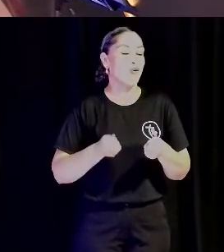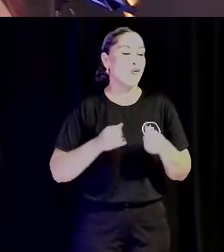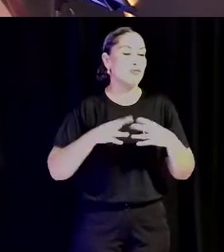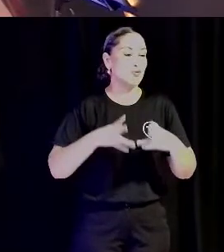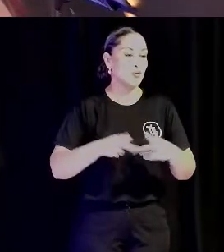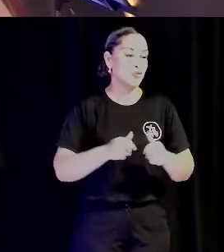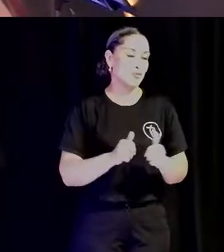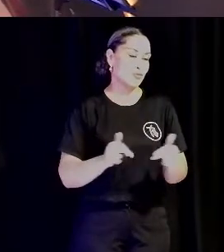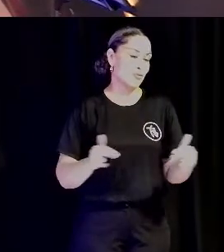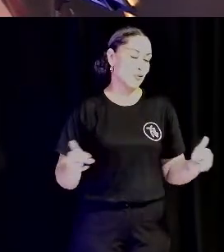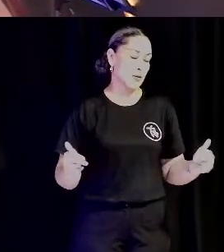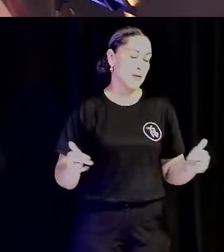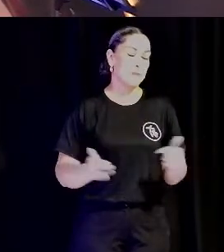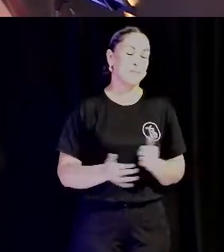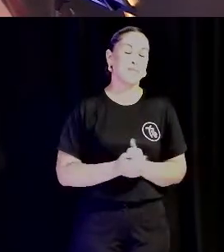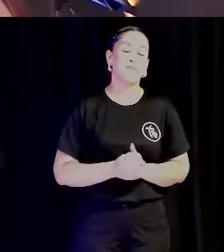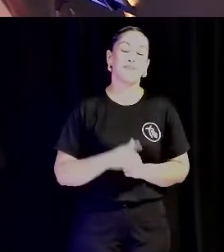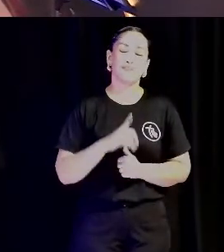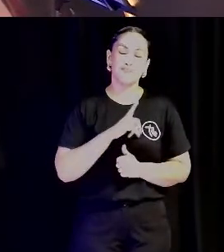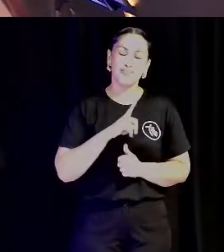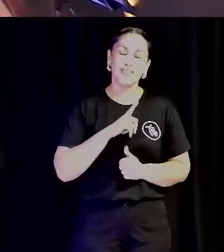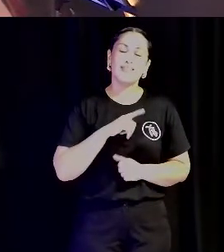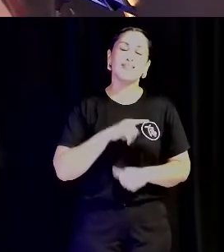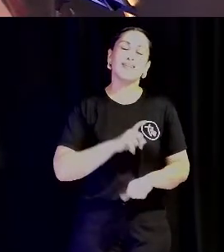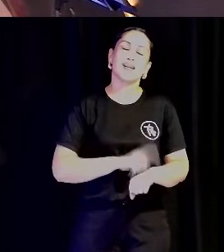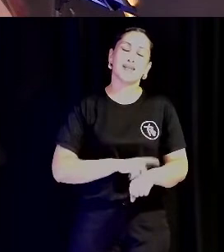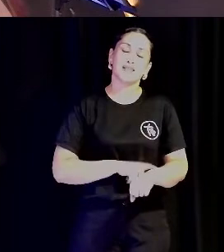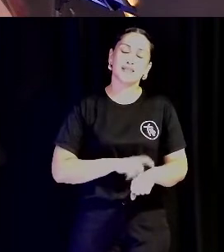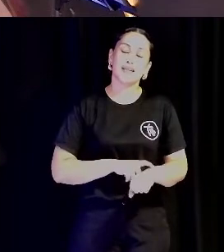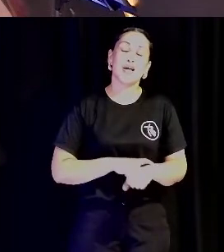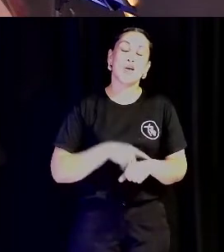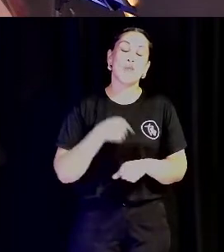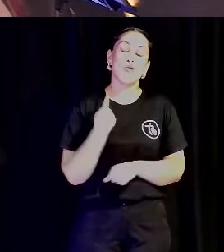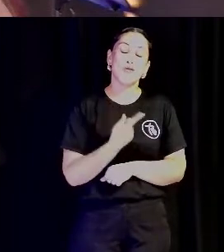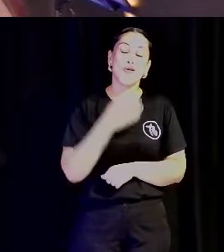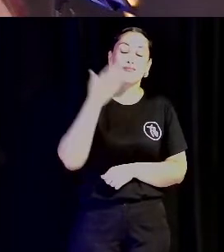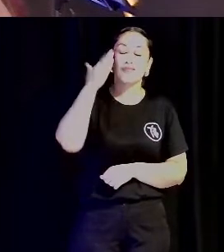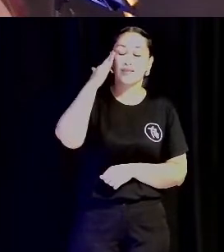meus irmãos, tem horas, e nós sabemos disso, em que